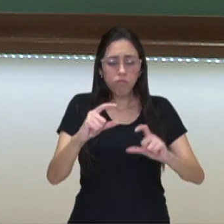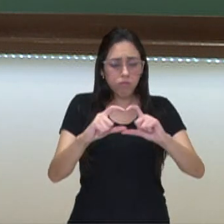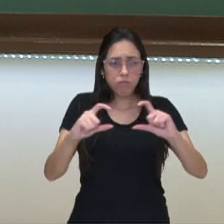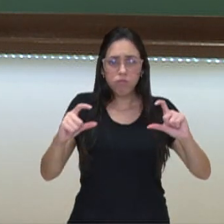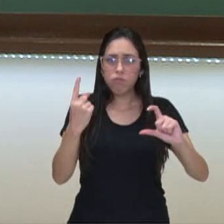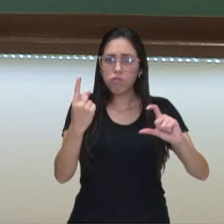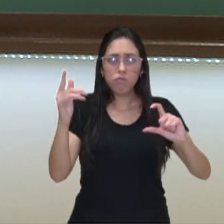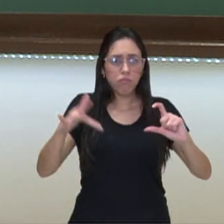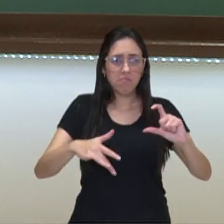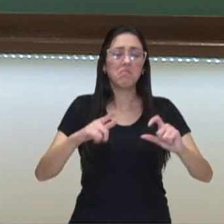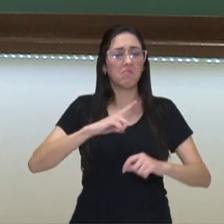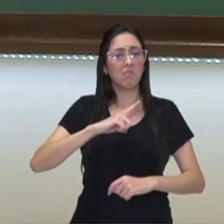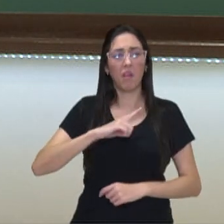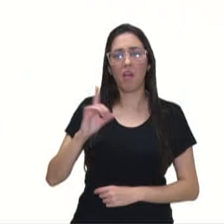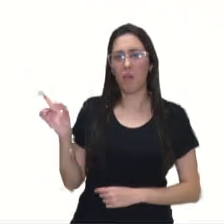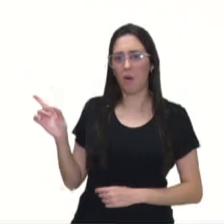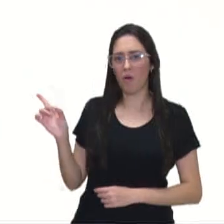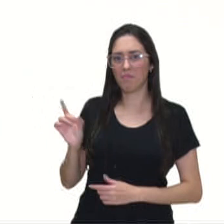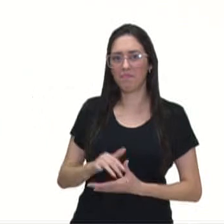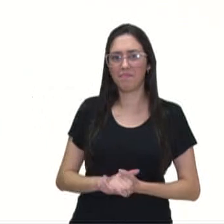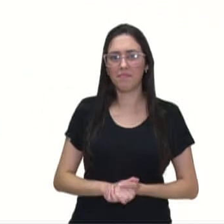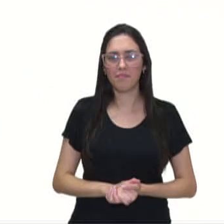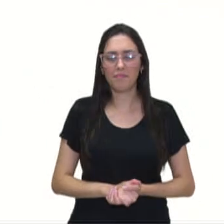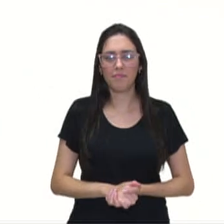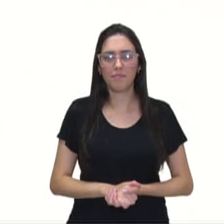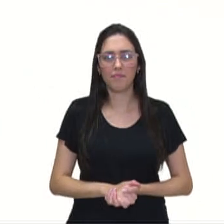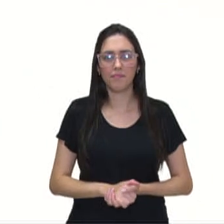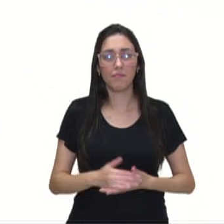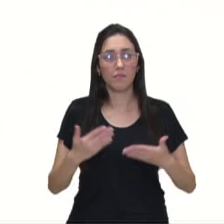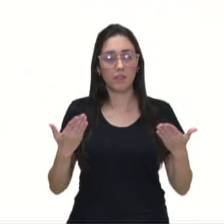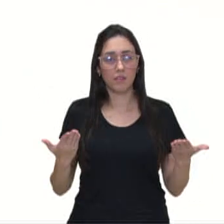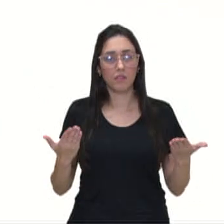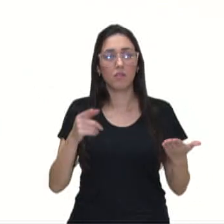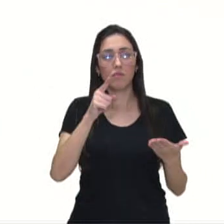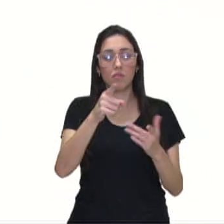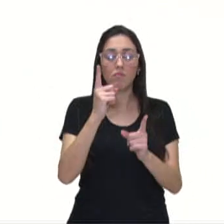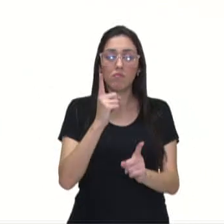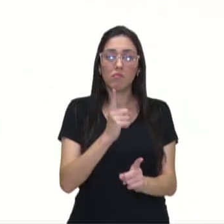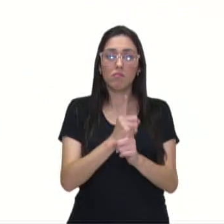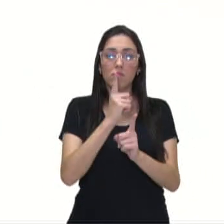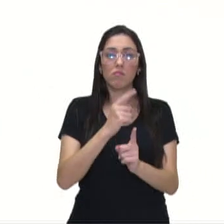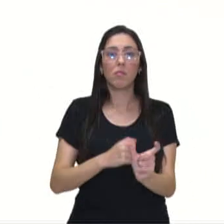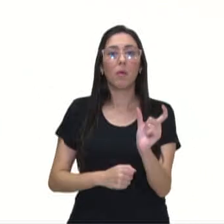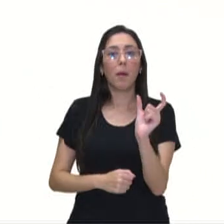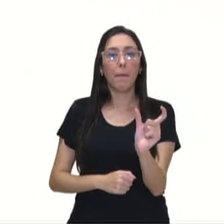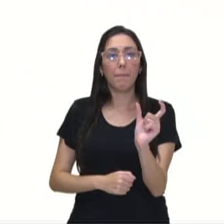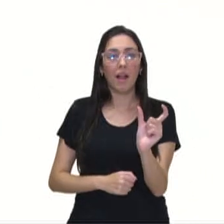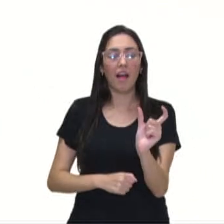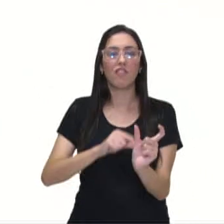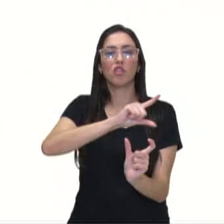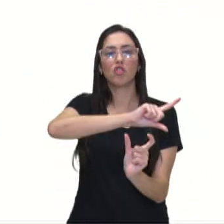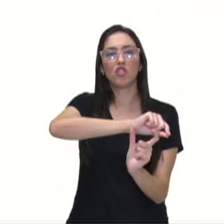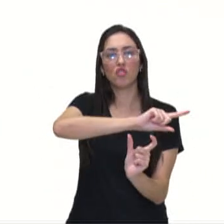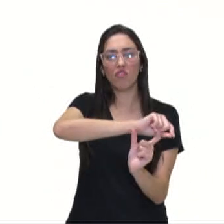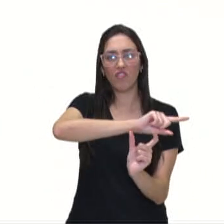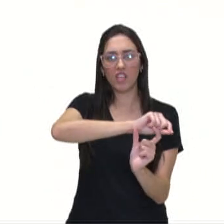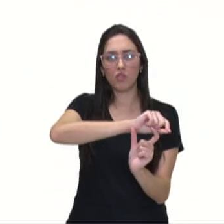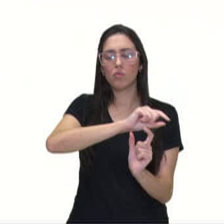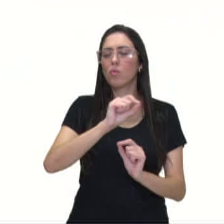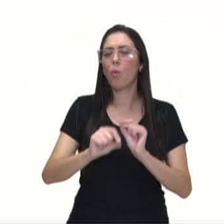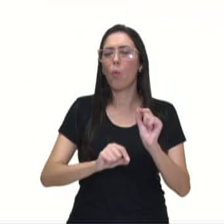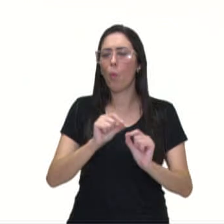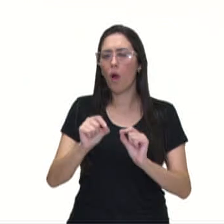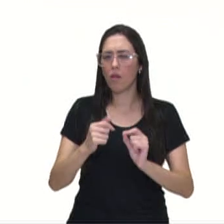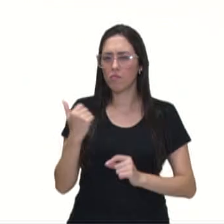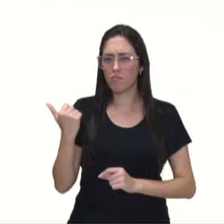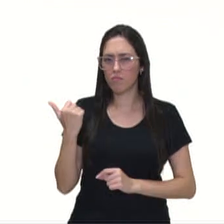nosso exemplo. Então, você vai encontrar aqui uma palavra com um sufixo neste diálogo. Do